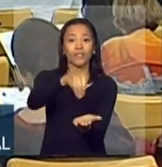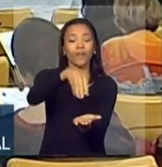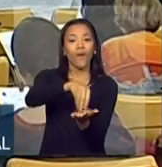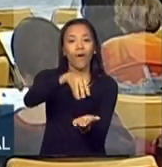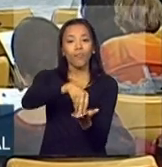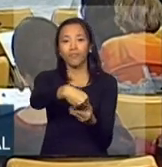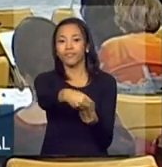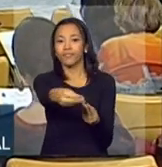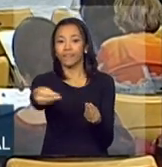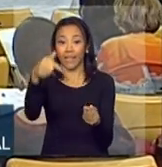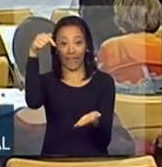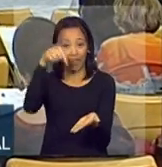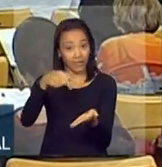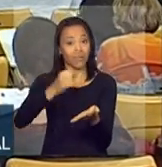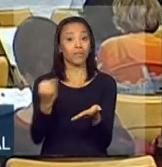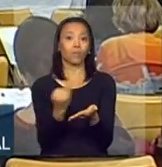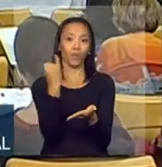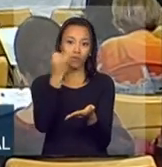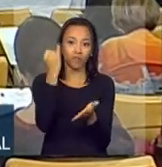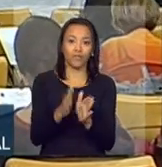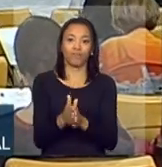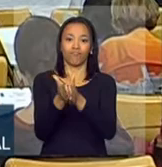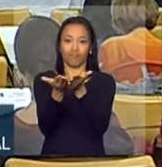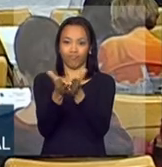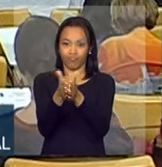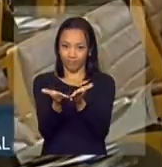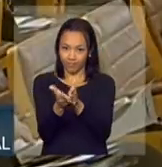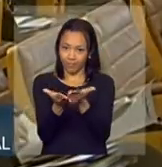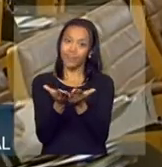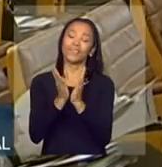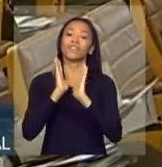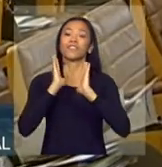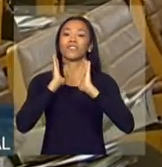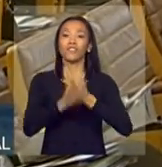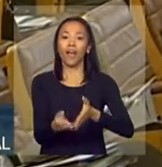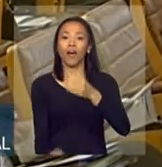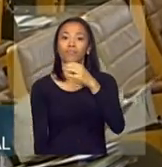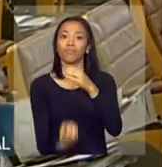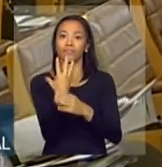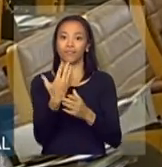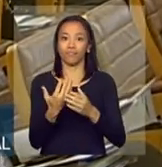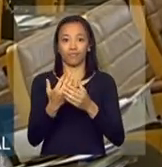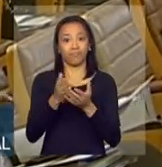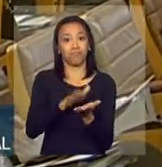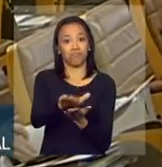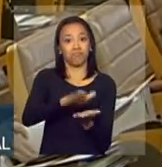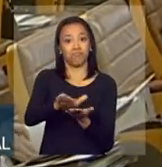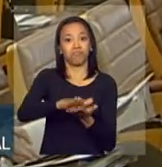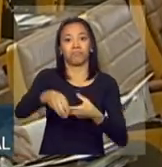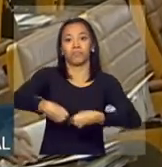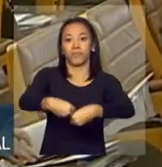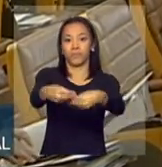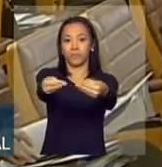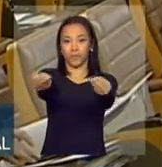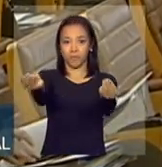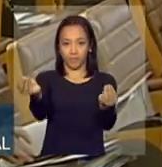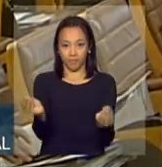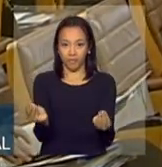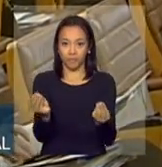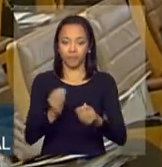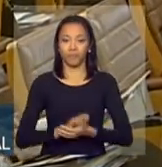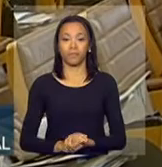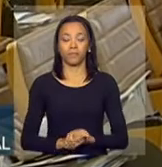exemplares desse importante livro, que acaba de ser publicado pela